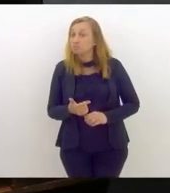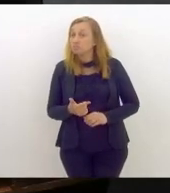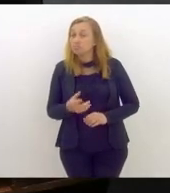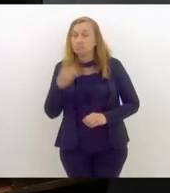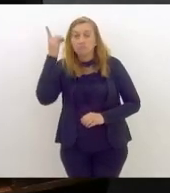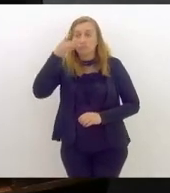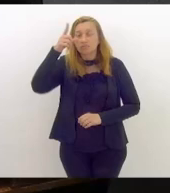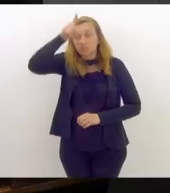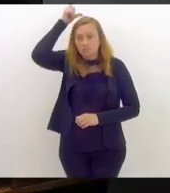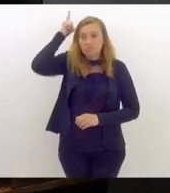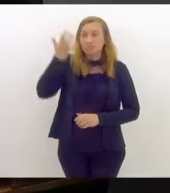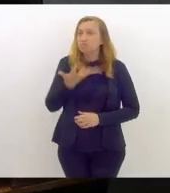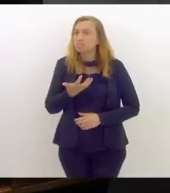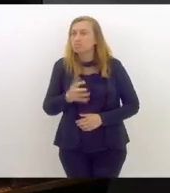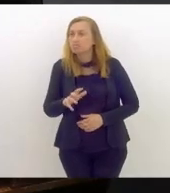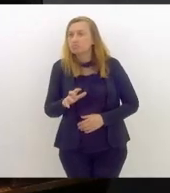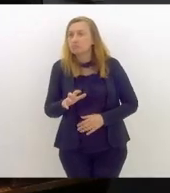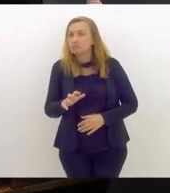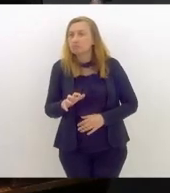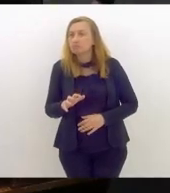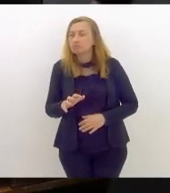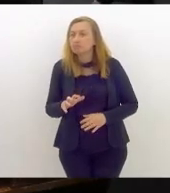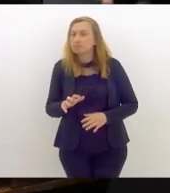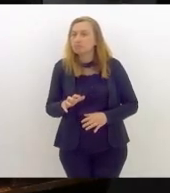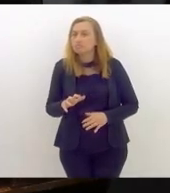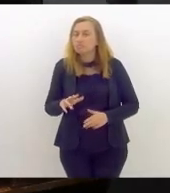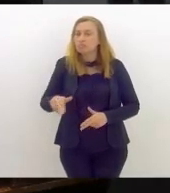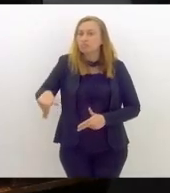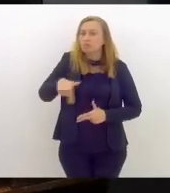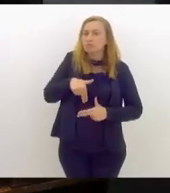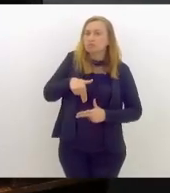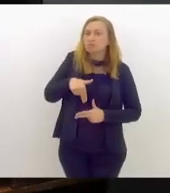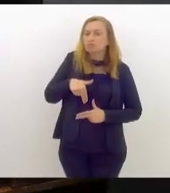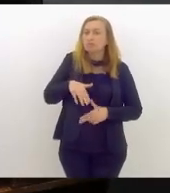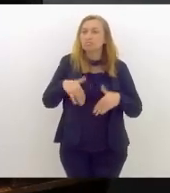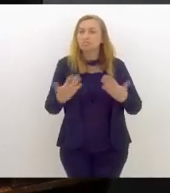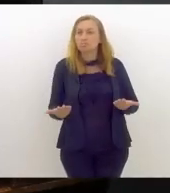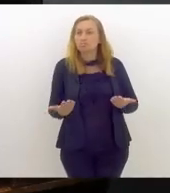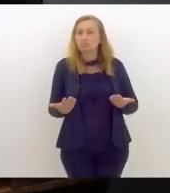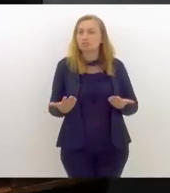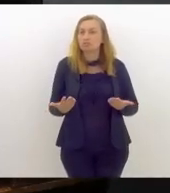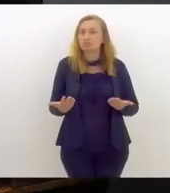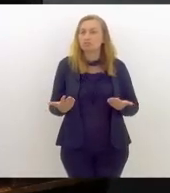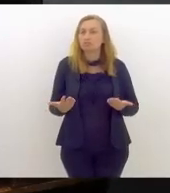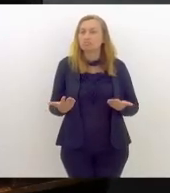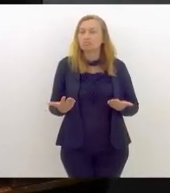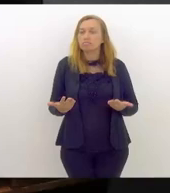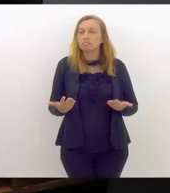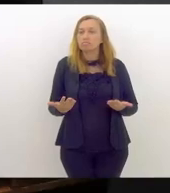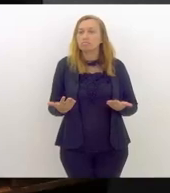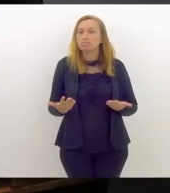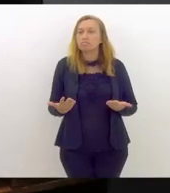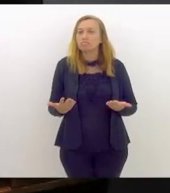Deputado Luiz dispensou a tribuna, então está